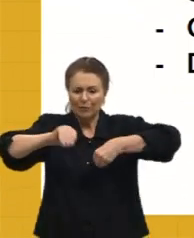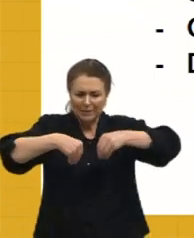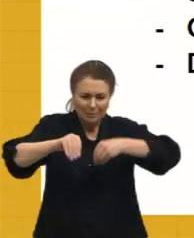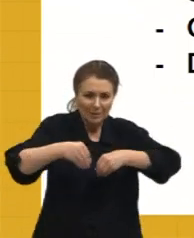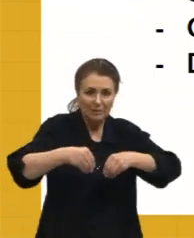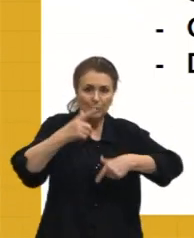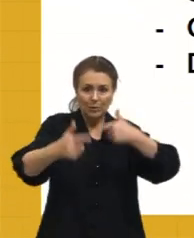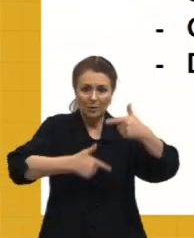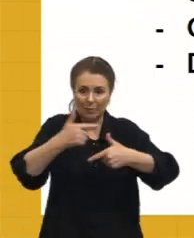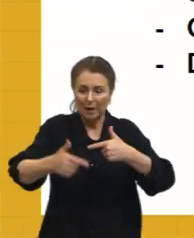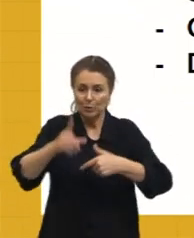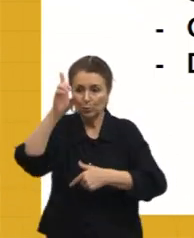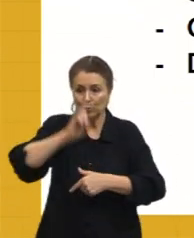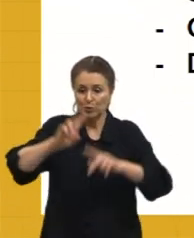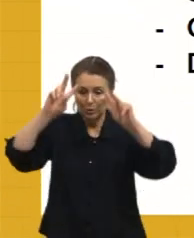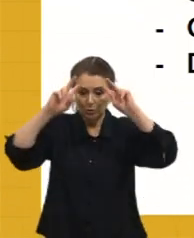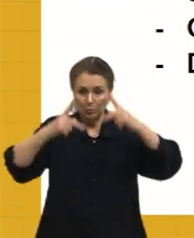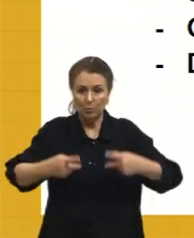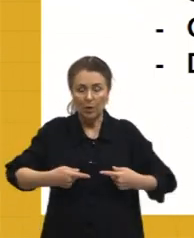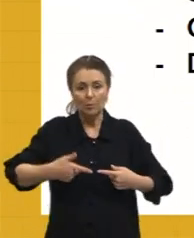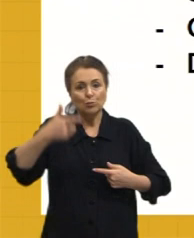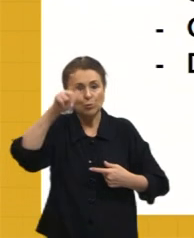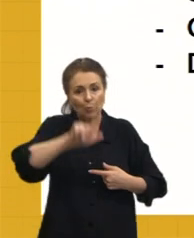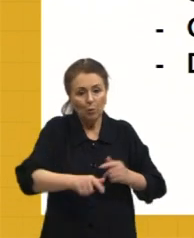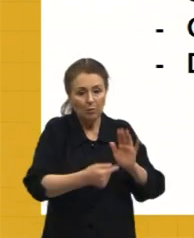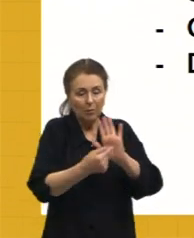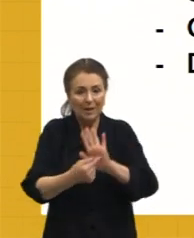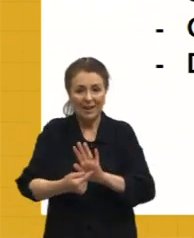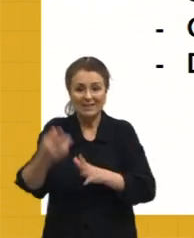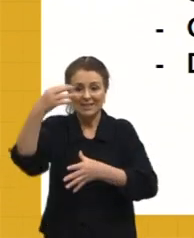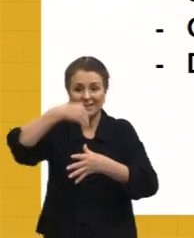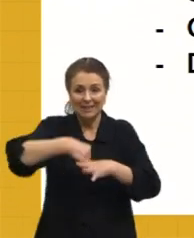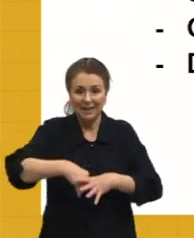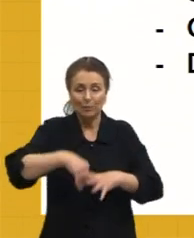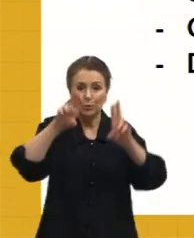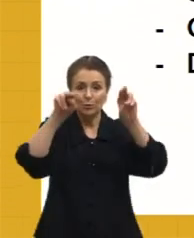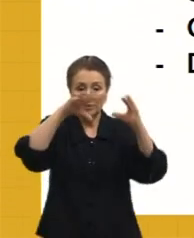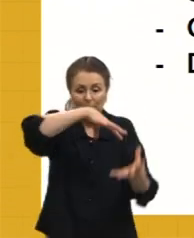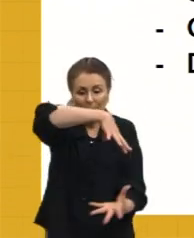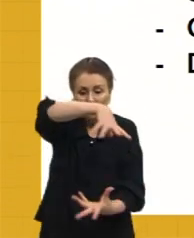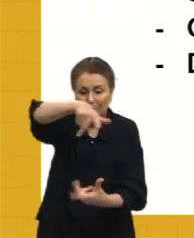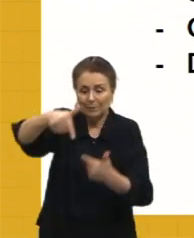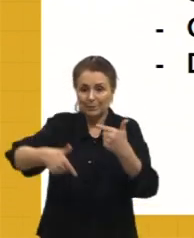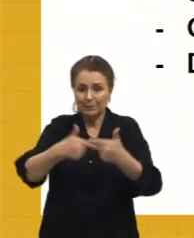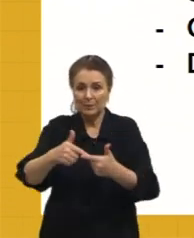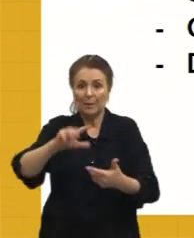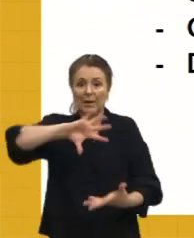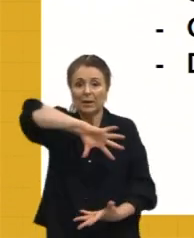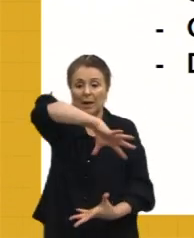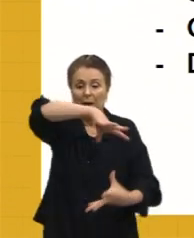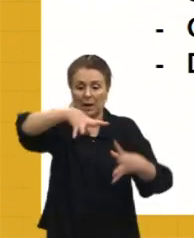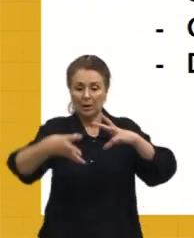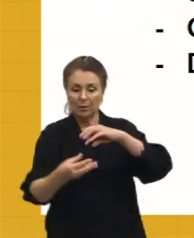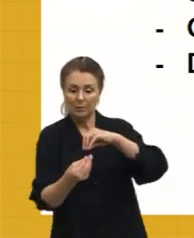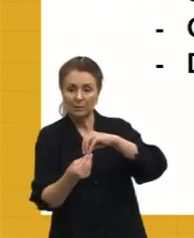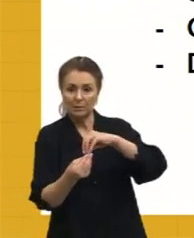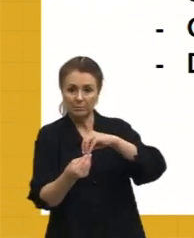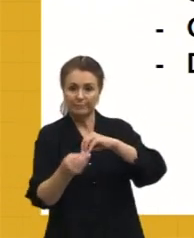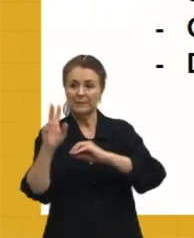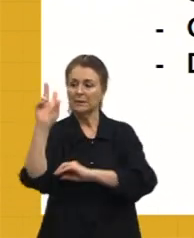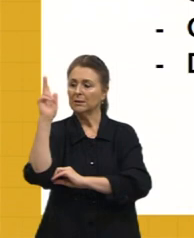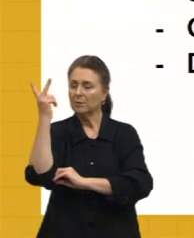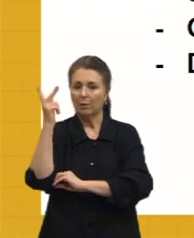dos Direitos Humanos aparece que de novo no mundo do trabalho a questão da globalização e aí passa a